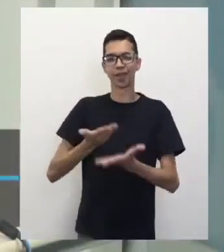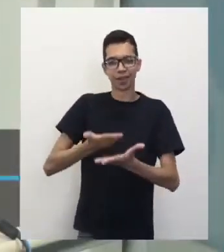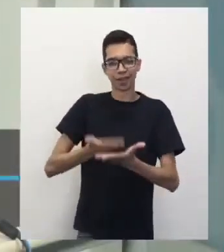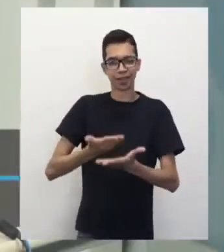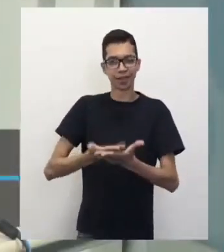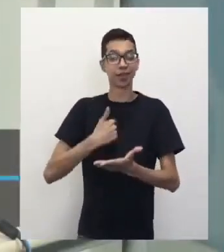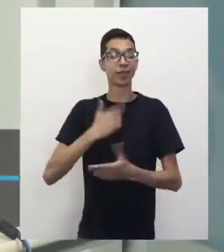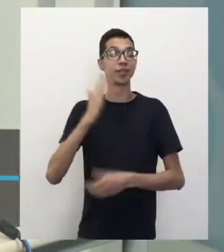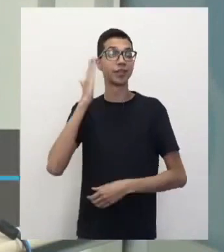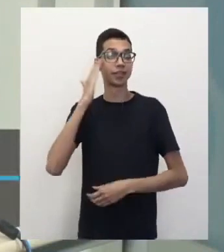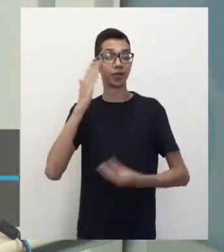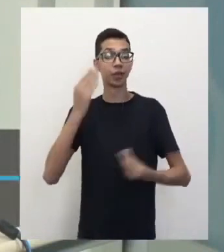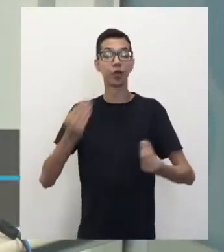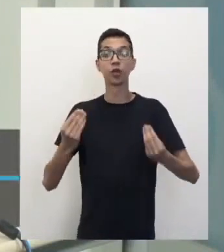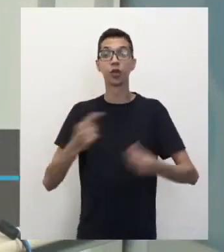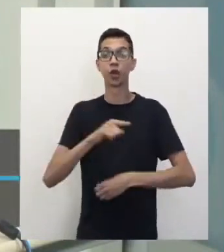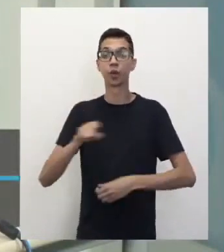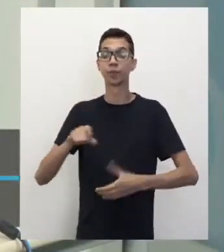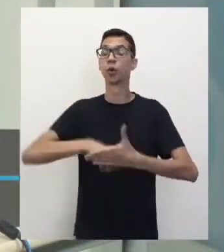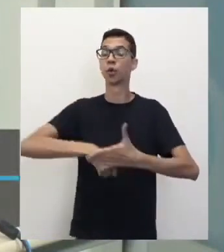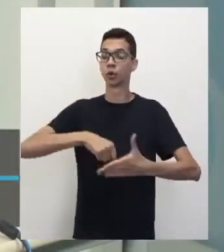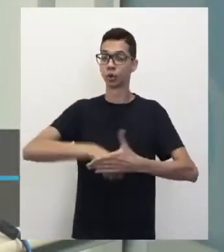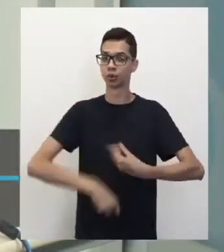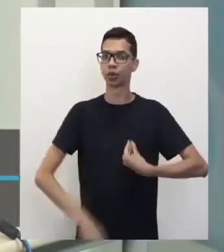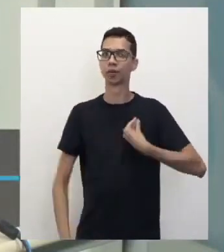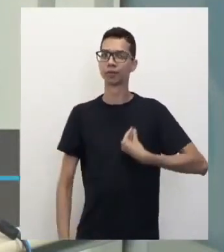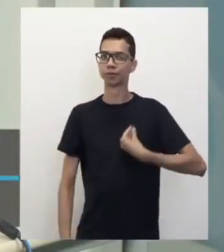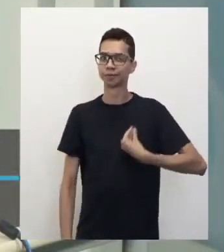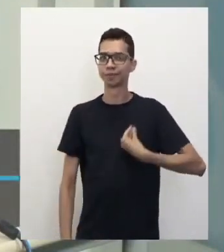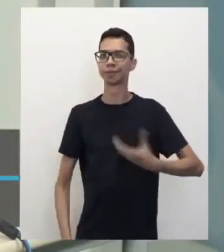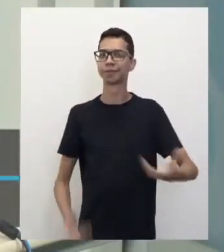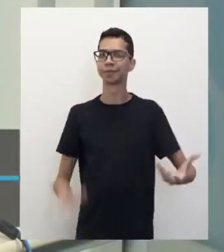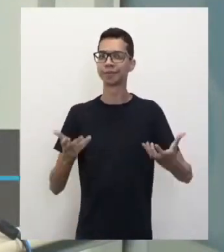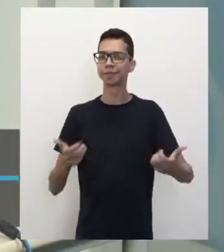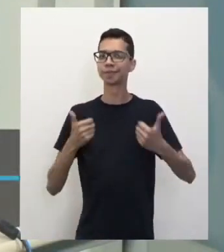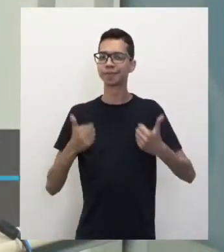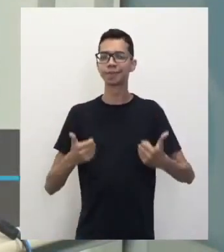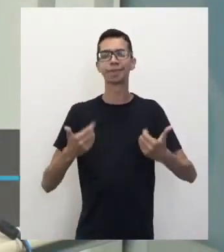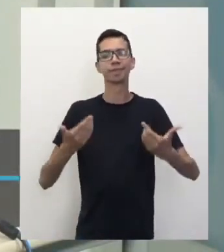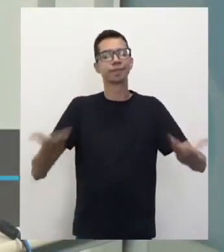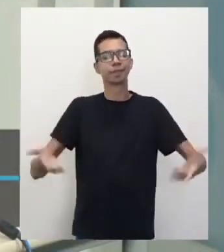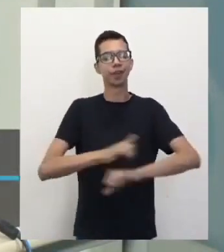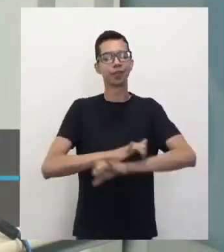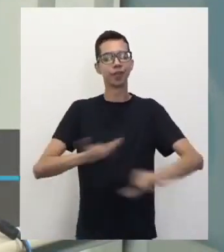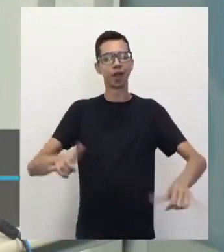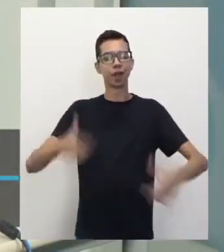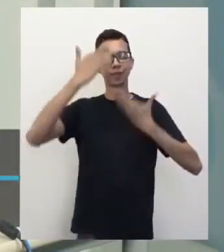sabemos como que está a luta de vocês, as buscativas e tudo mais. Então, o nosso muito obrigada, a nossa